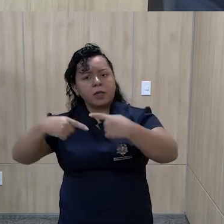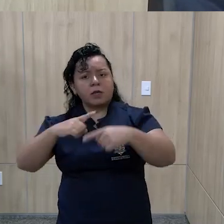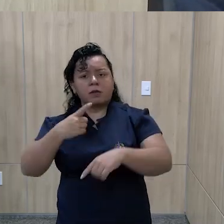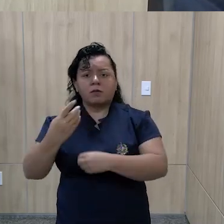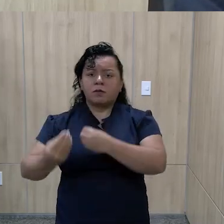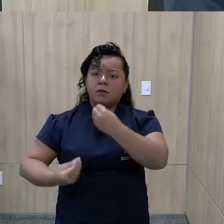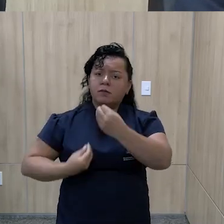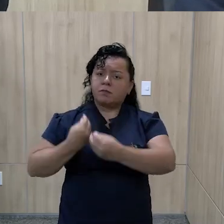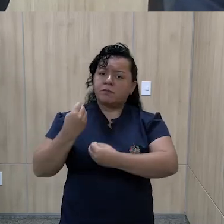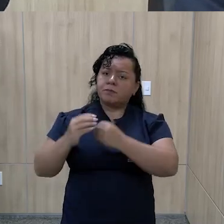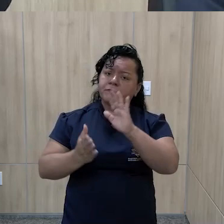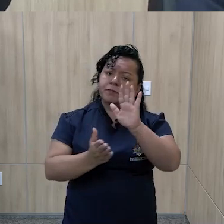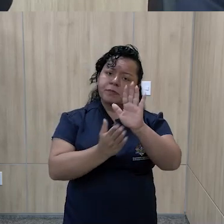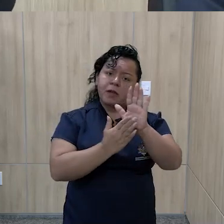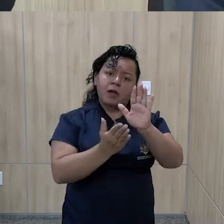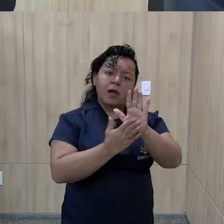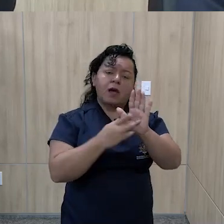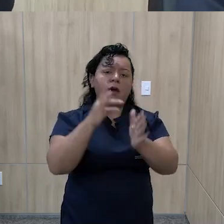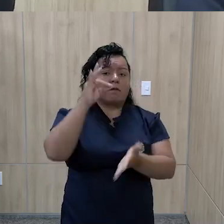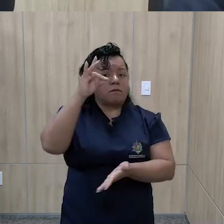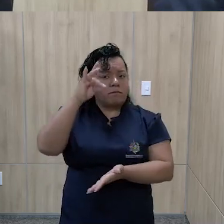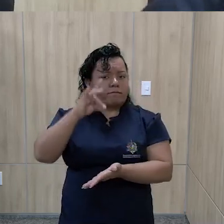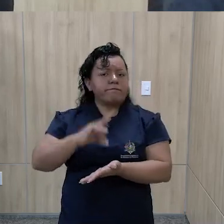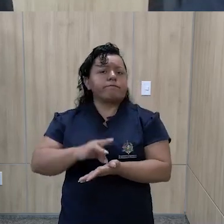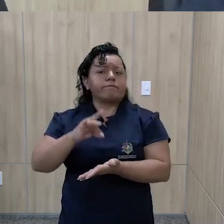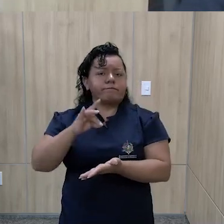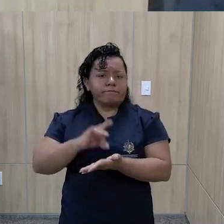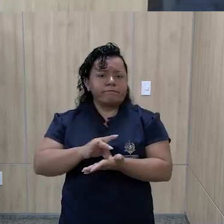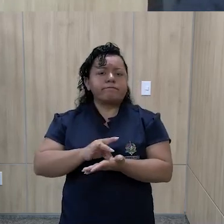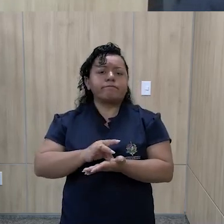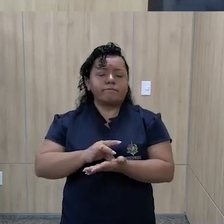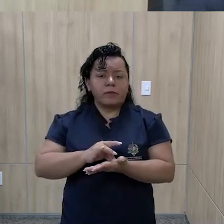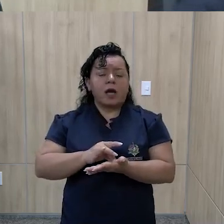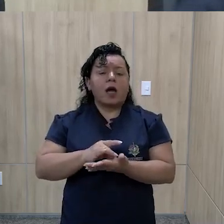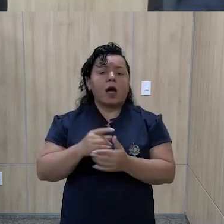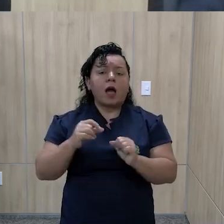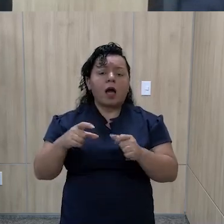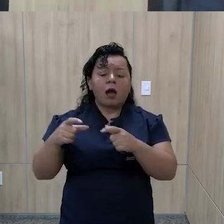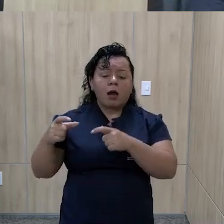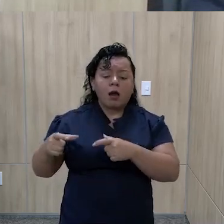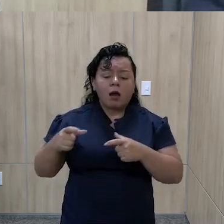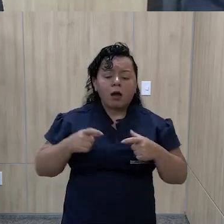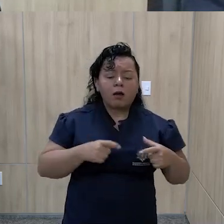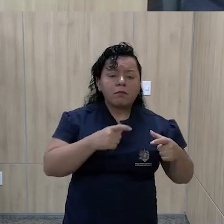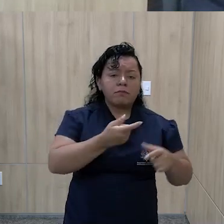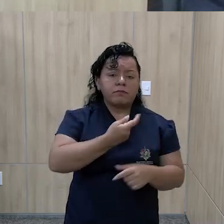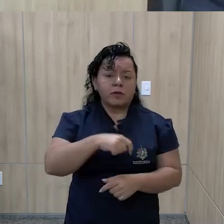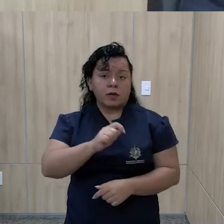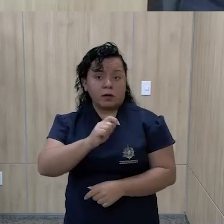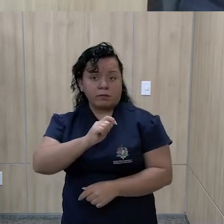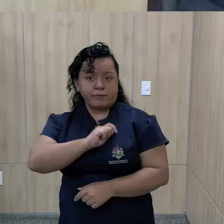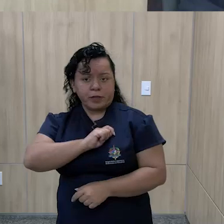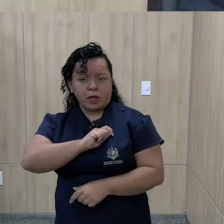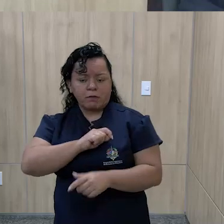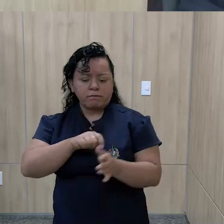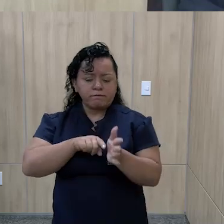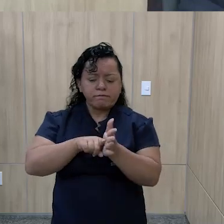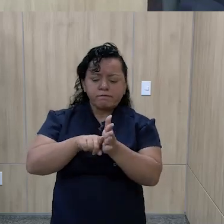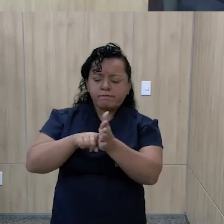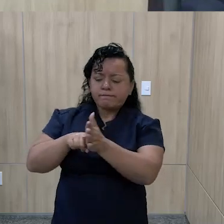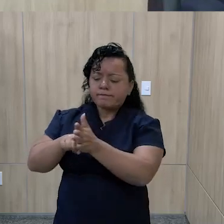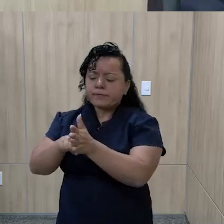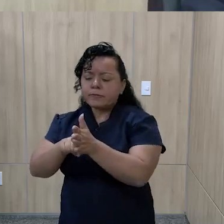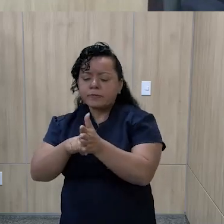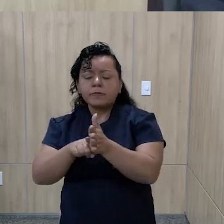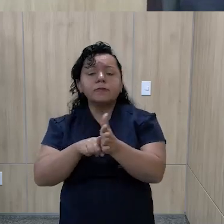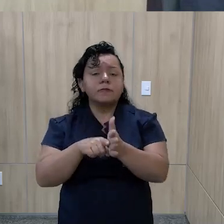políticas que estão no papel seja de fatos efetivadas e os órgãos de controle de fiscalização compram seu